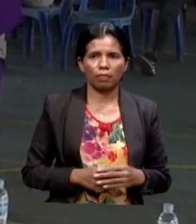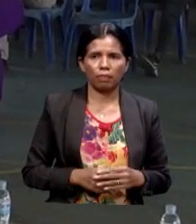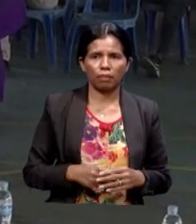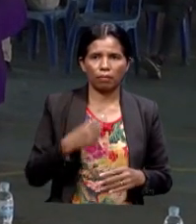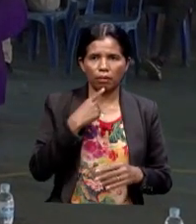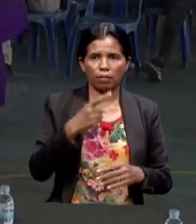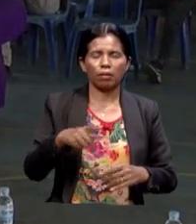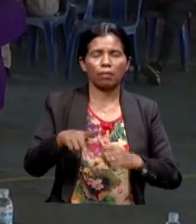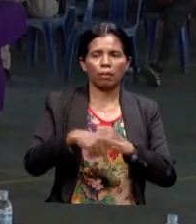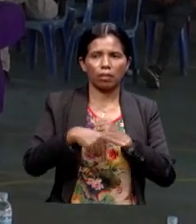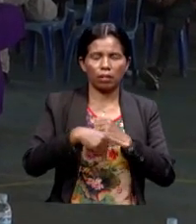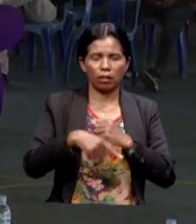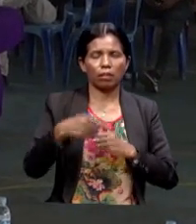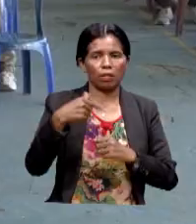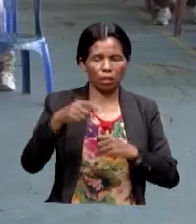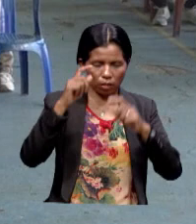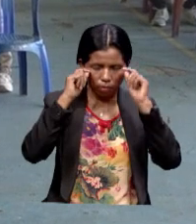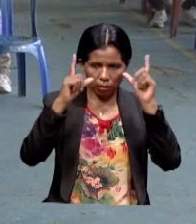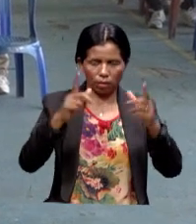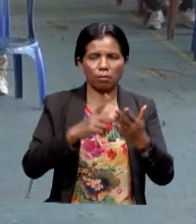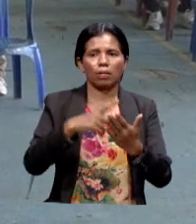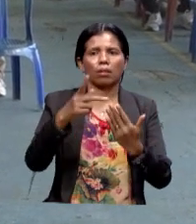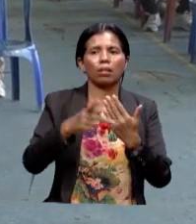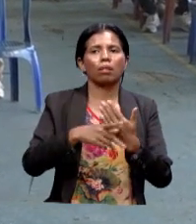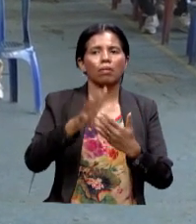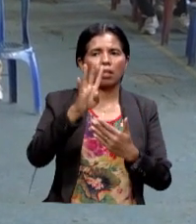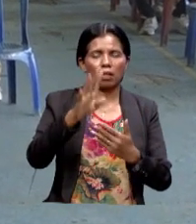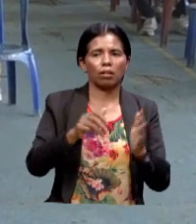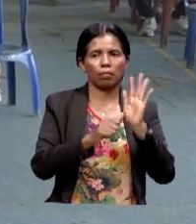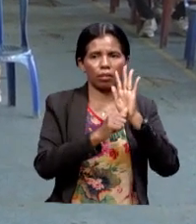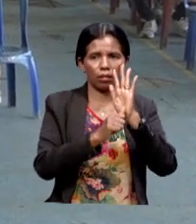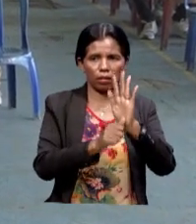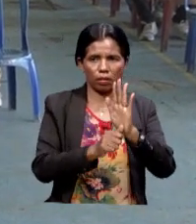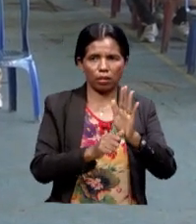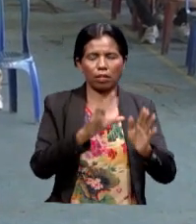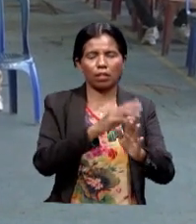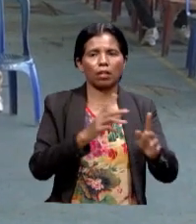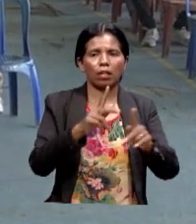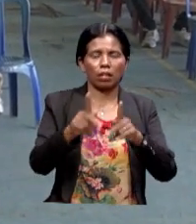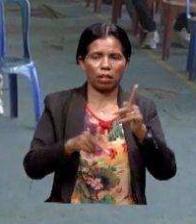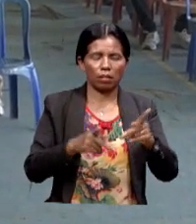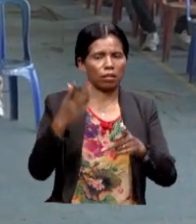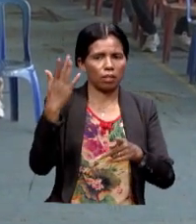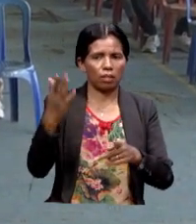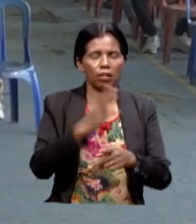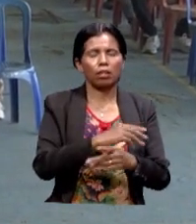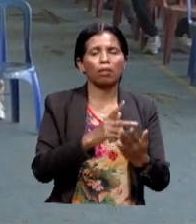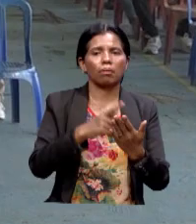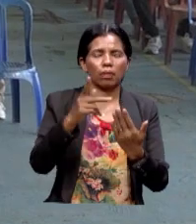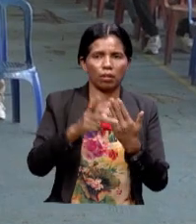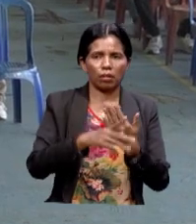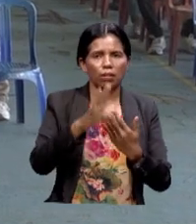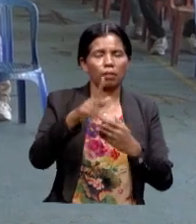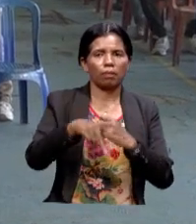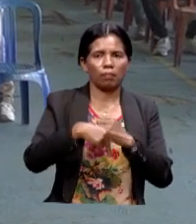Cruz, Partidos Verdes de Timor-Leste e programa Prioridade HAT, a tua apresenta ba militantes, no apoiante, sira e a base. No programa HAT, né,